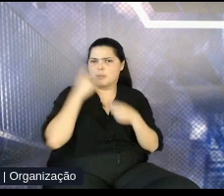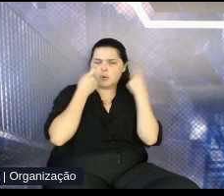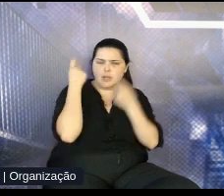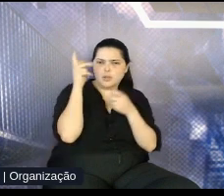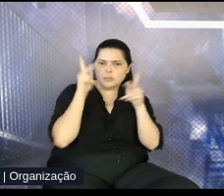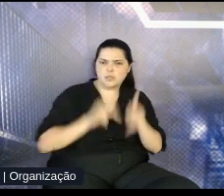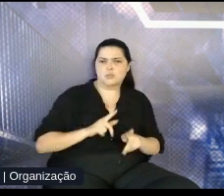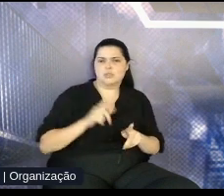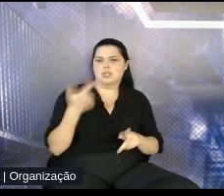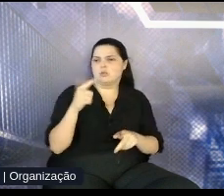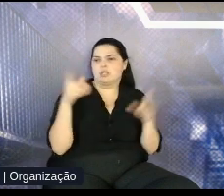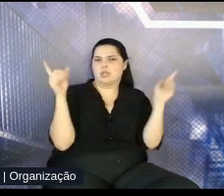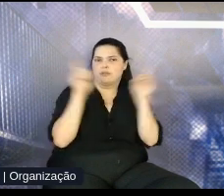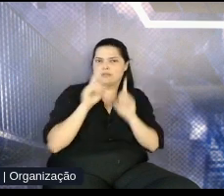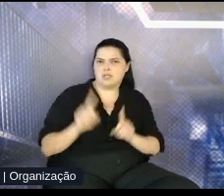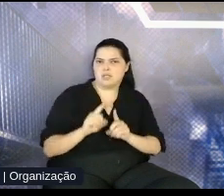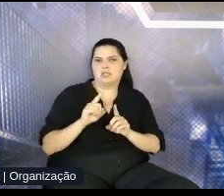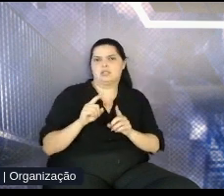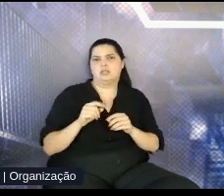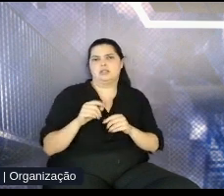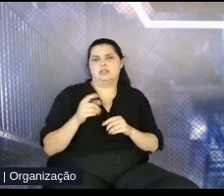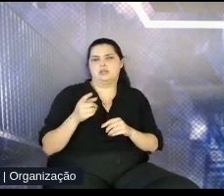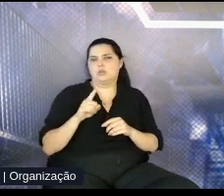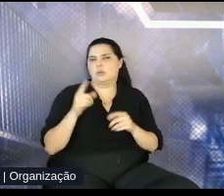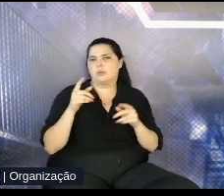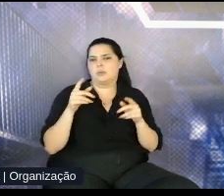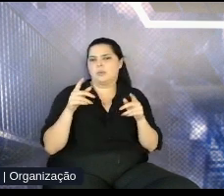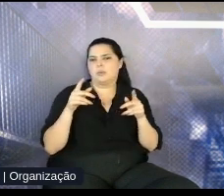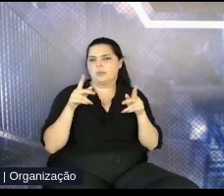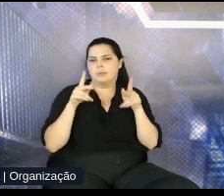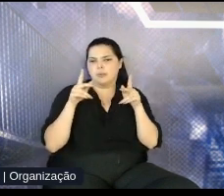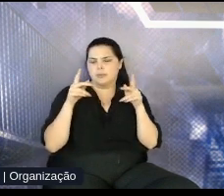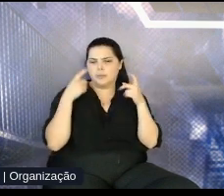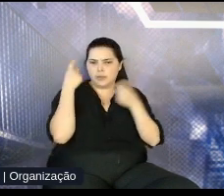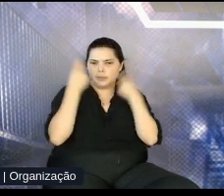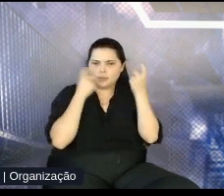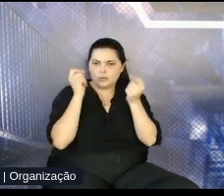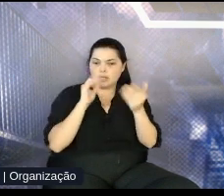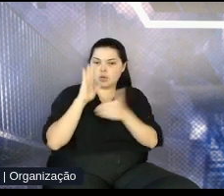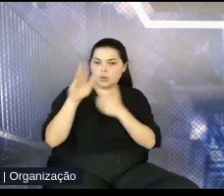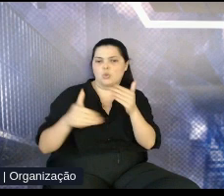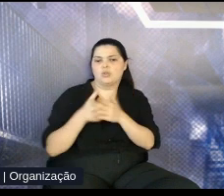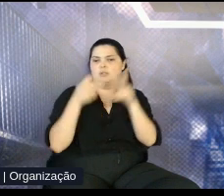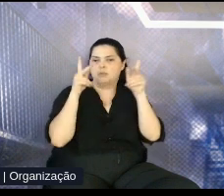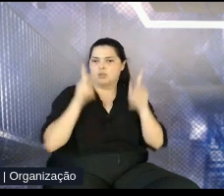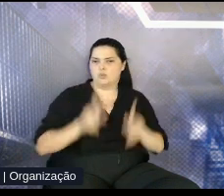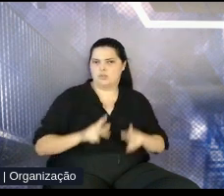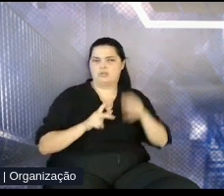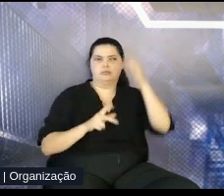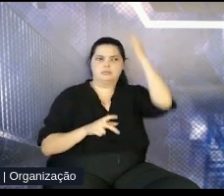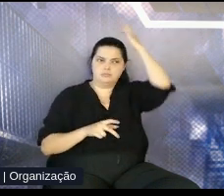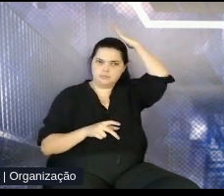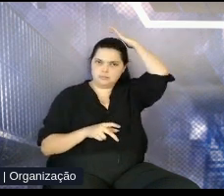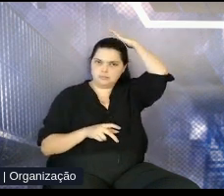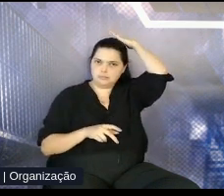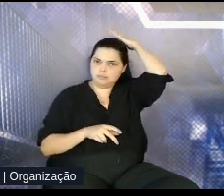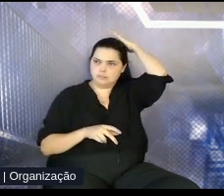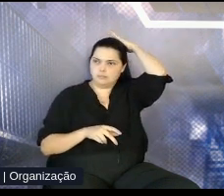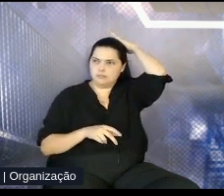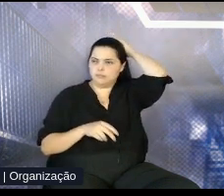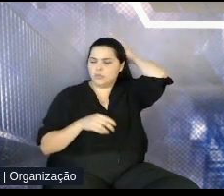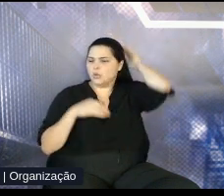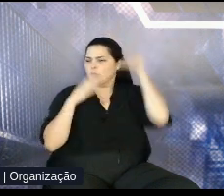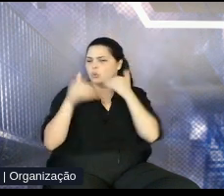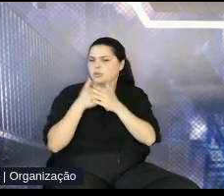uma deficiência, com uma pessoa que é deficiente visual, estou preocupado com todas as pessoas. E quando eu me preocupo com todas as pessoas, o